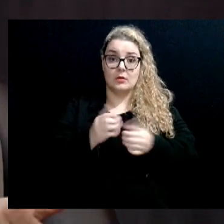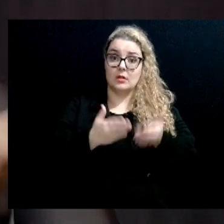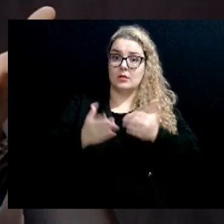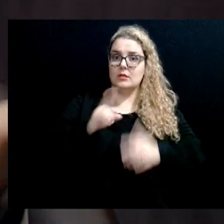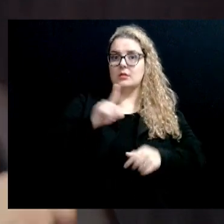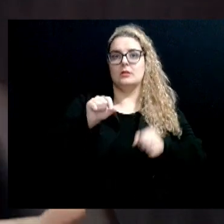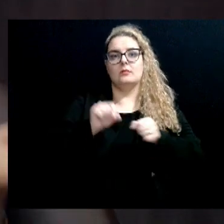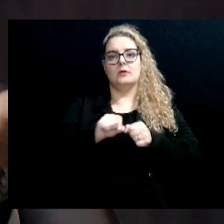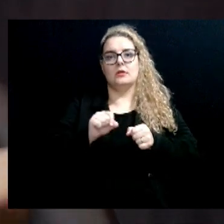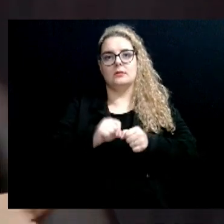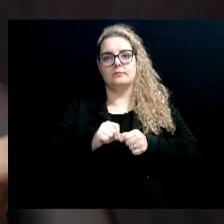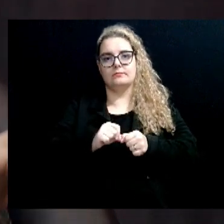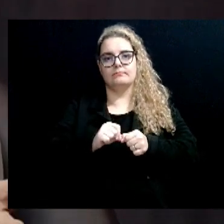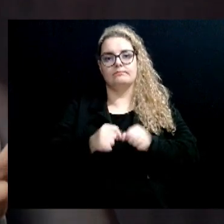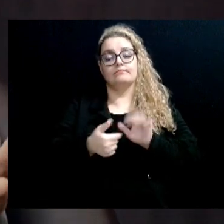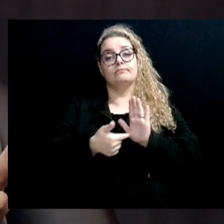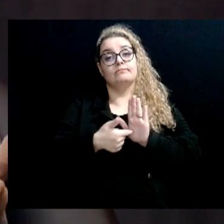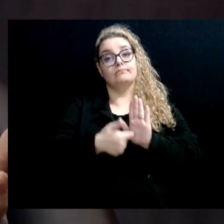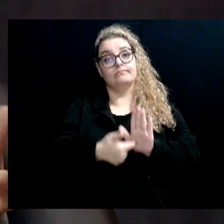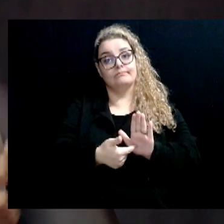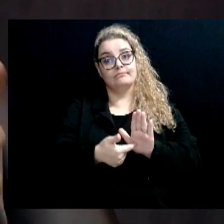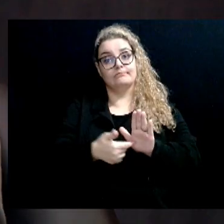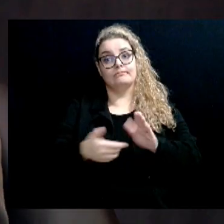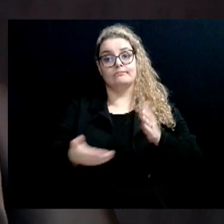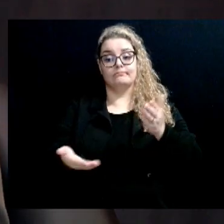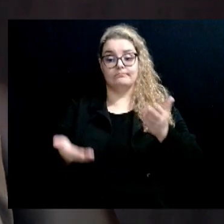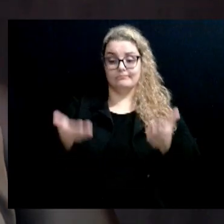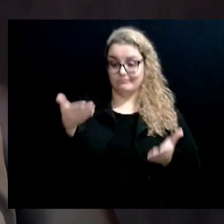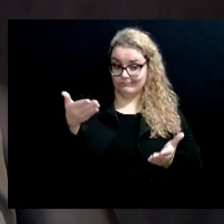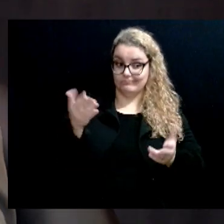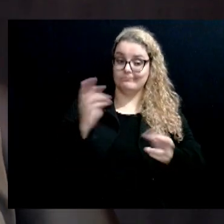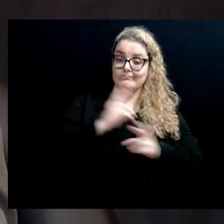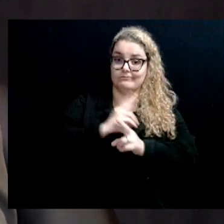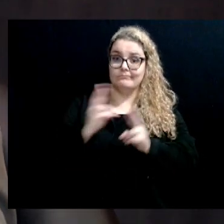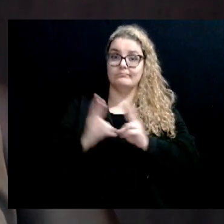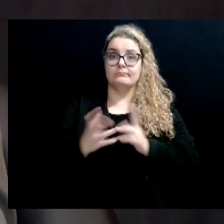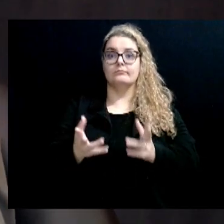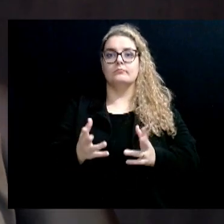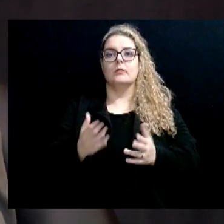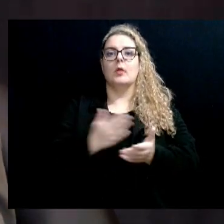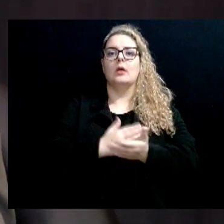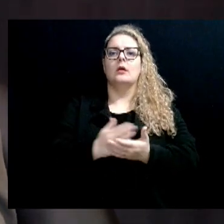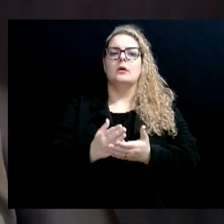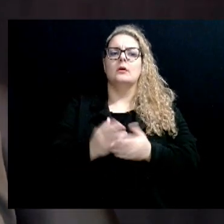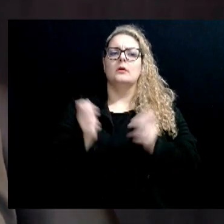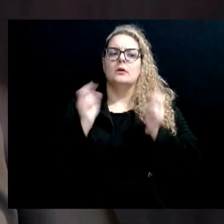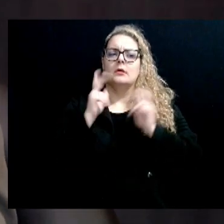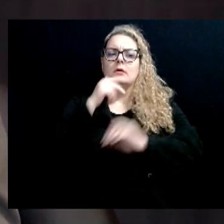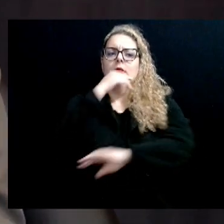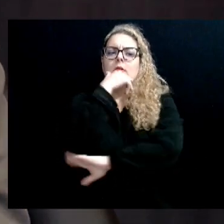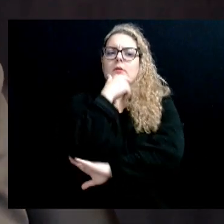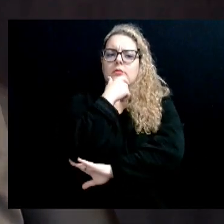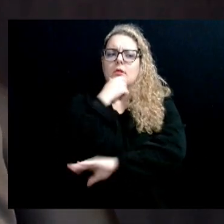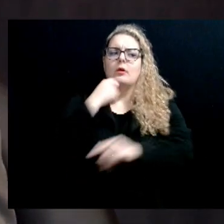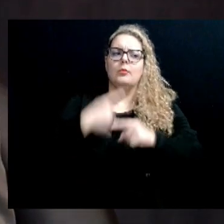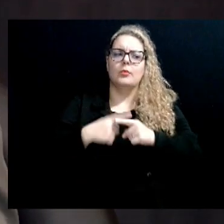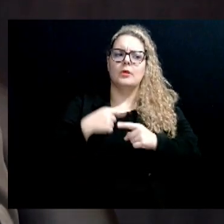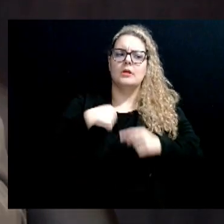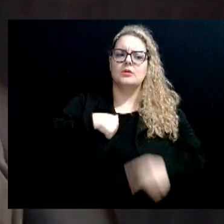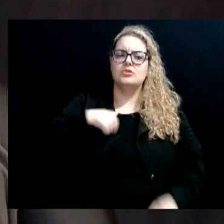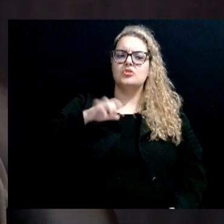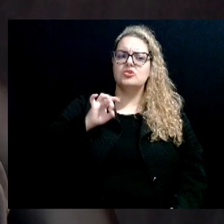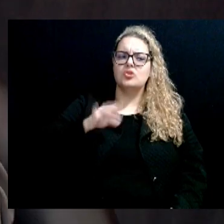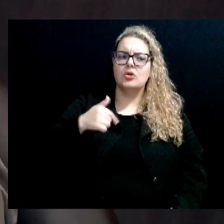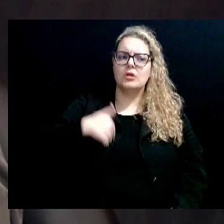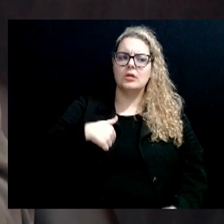isso mostra que já existe um desbalanceio nesse relacionamento. E aí acho que você começa a acender esse sinal de alerta. Poxa, então por que só eu tenho que me moldar? Porque só eu tenho que me adaptar e